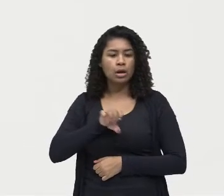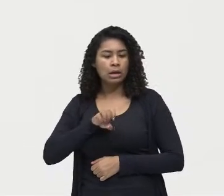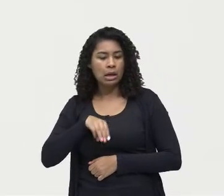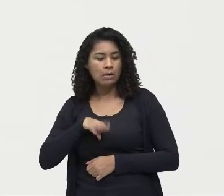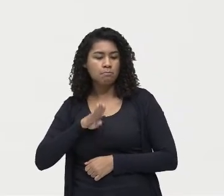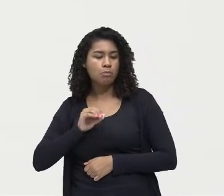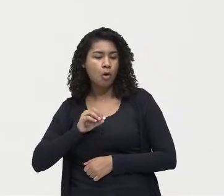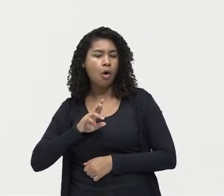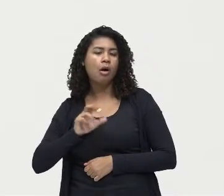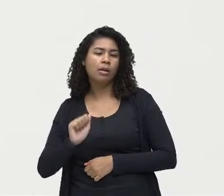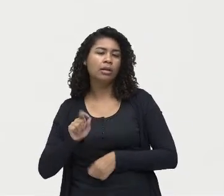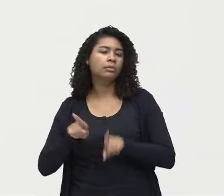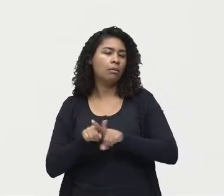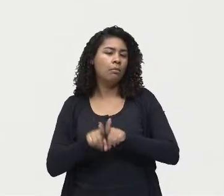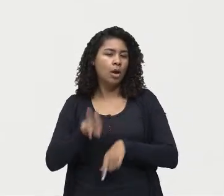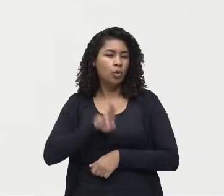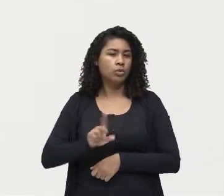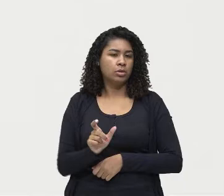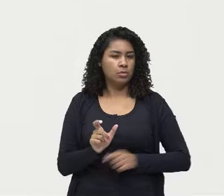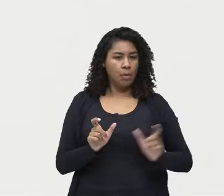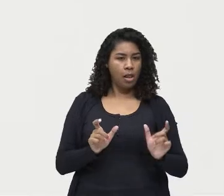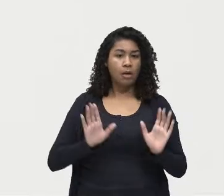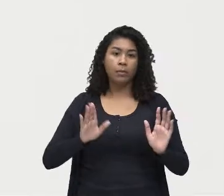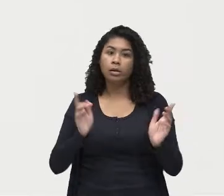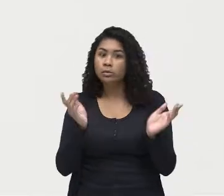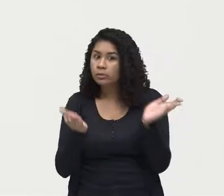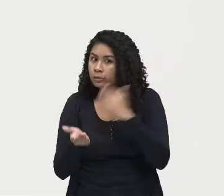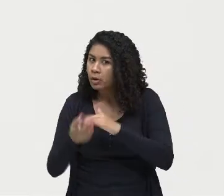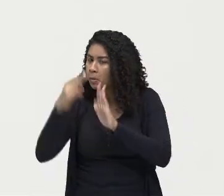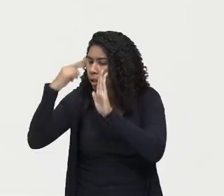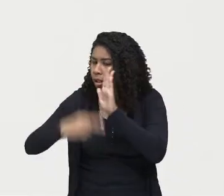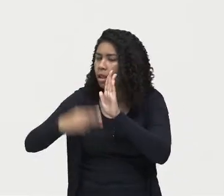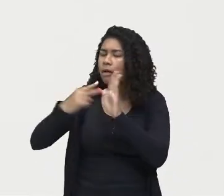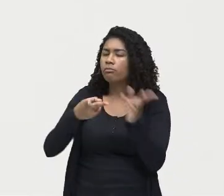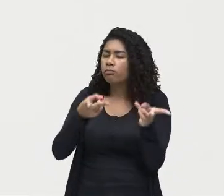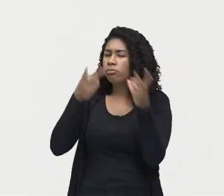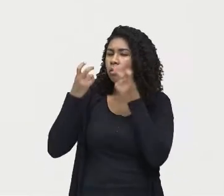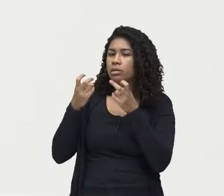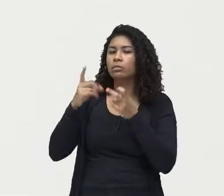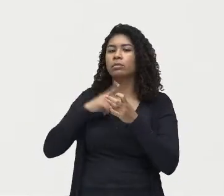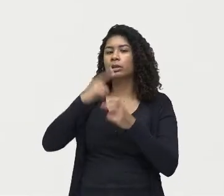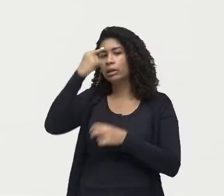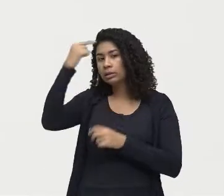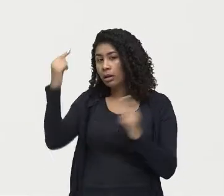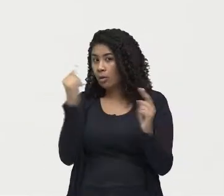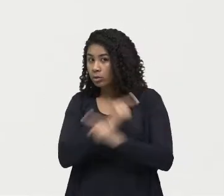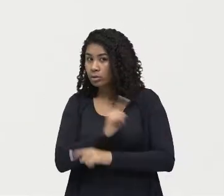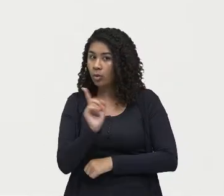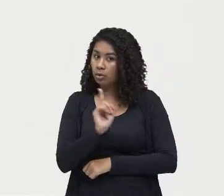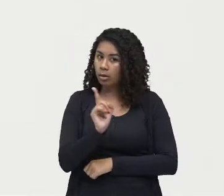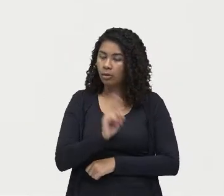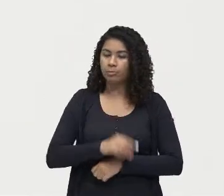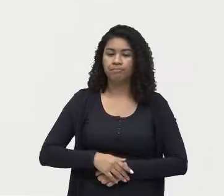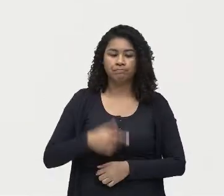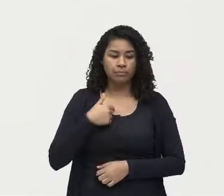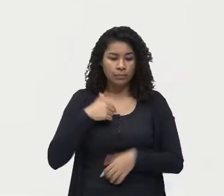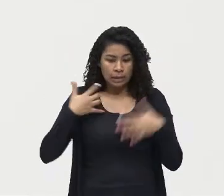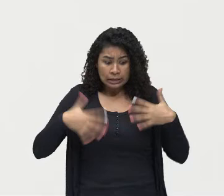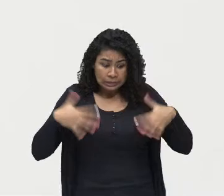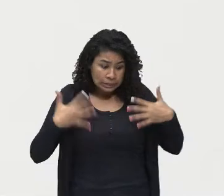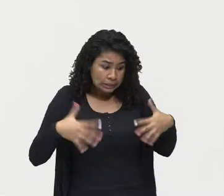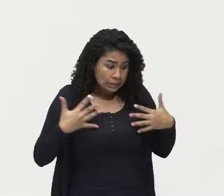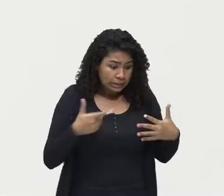decorar. Nós temos que observar se realmente tem um fato contrário. Fiquei desesperado, tinha vontade de